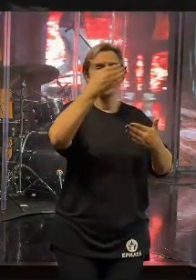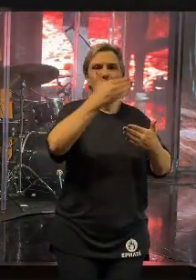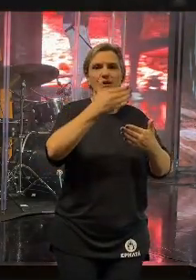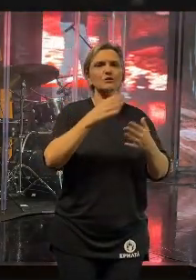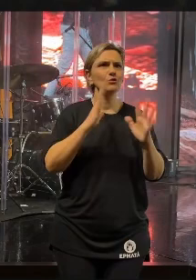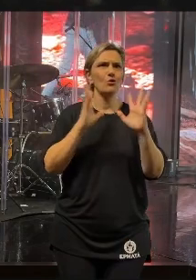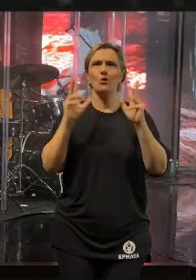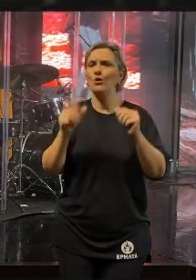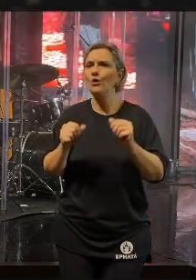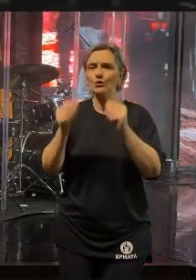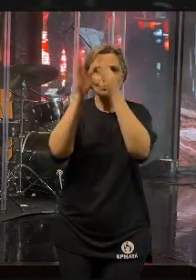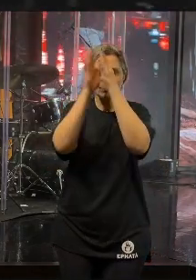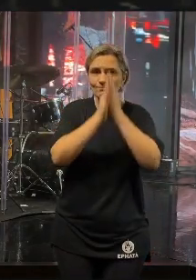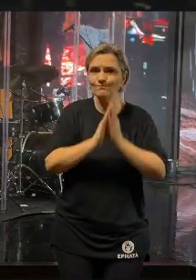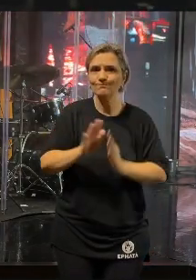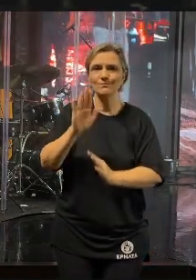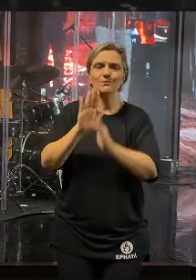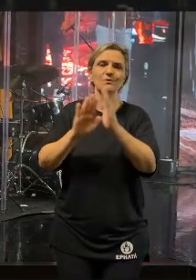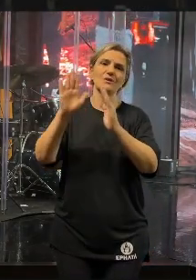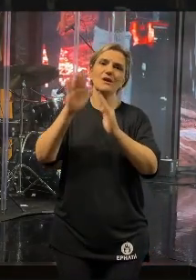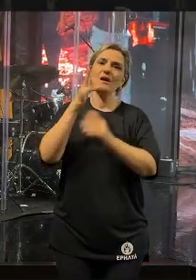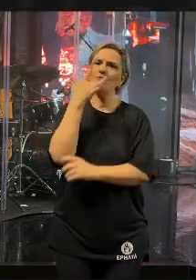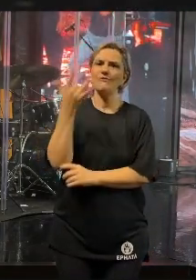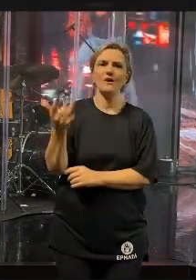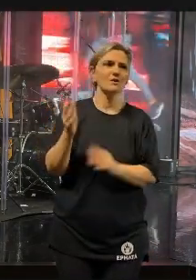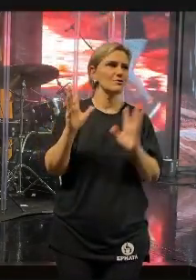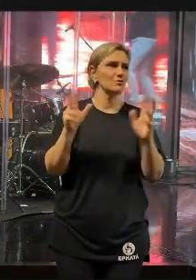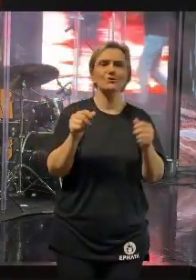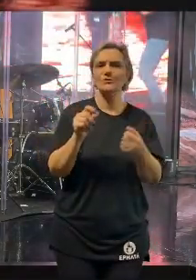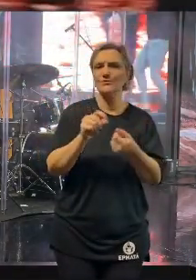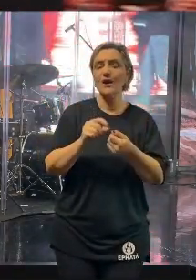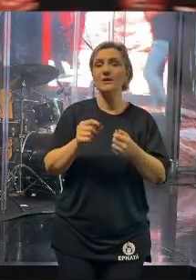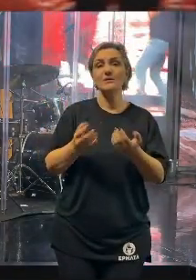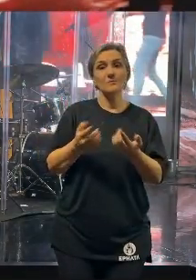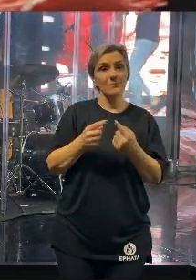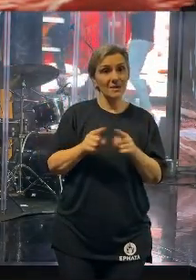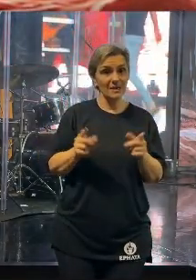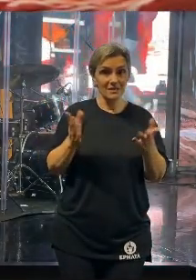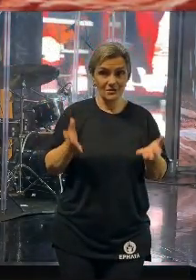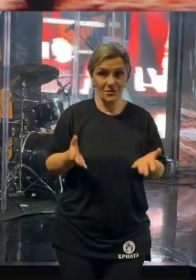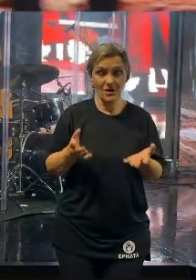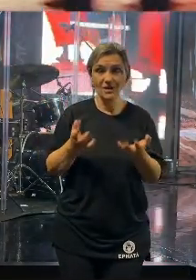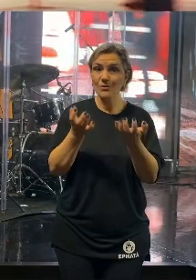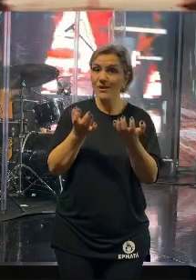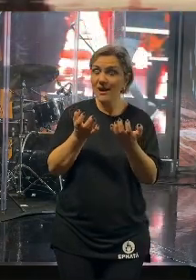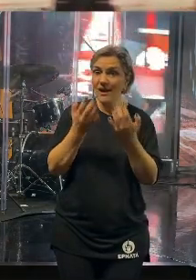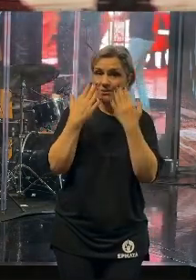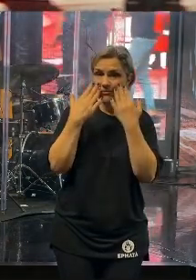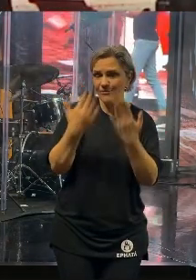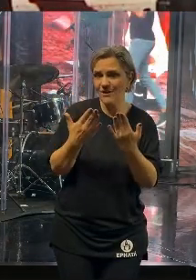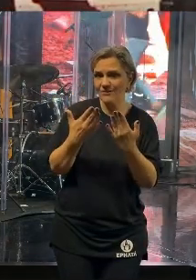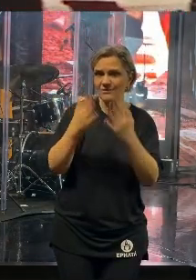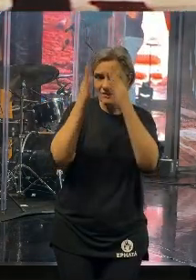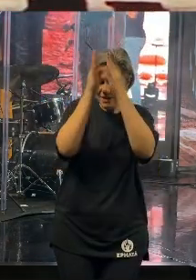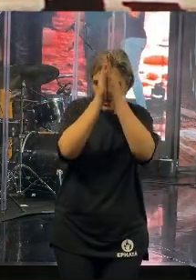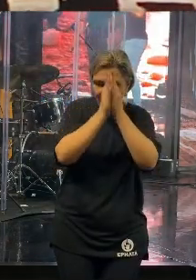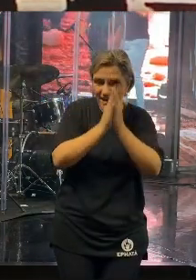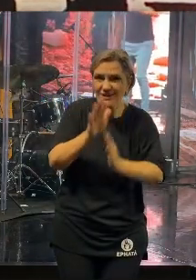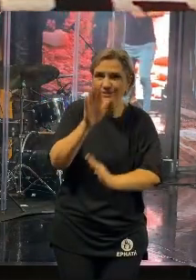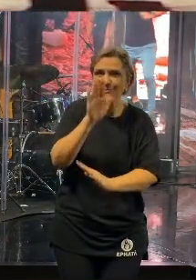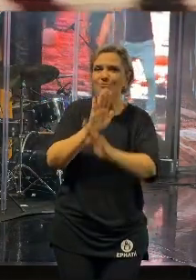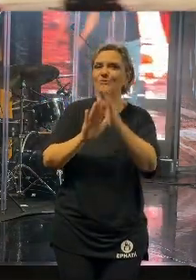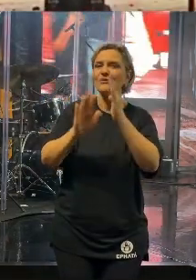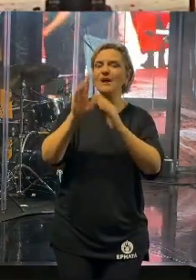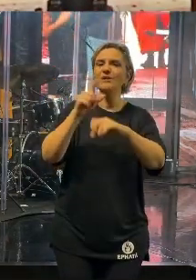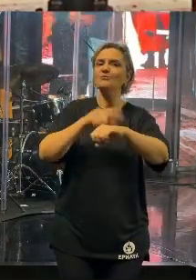mundo adora, prisão nenhuma, é fácil, todo mundo faz. Agora eu quero ver você adorar.